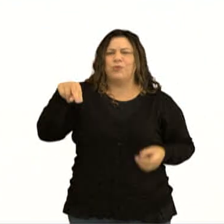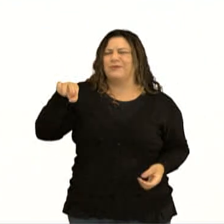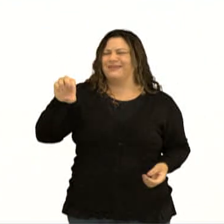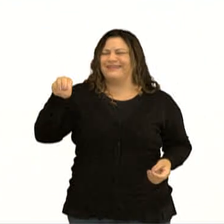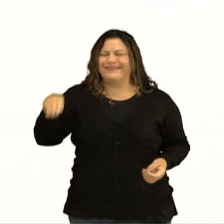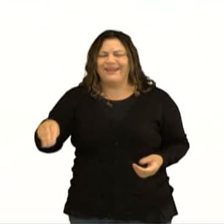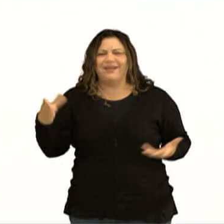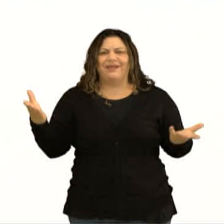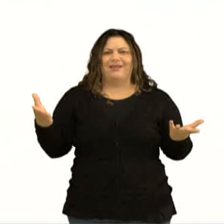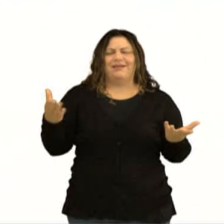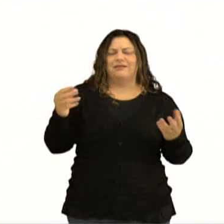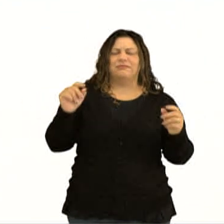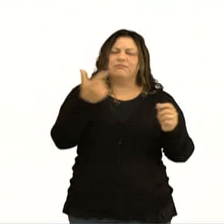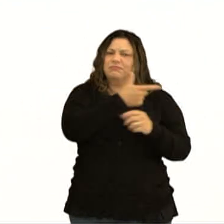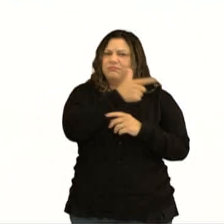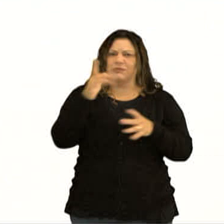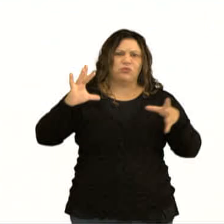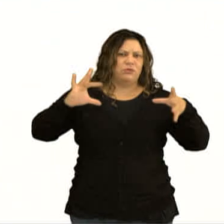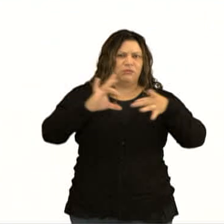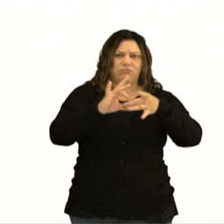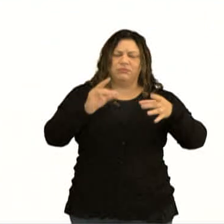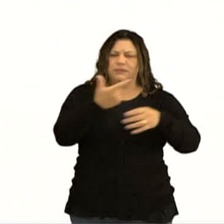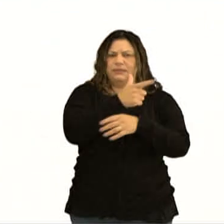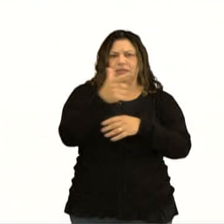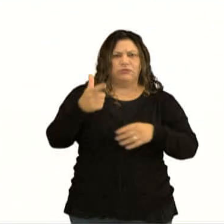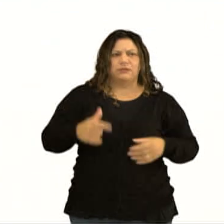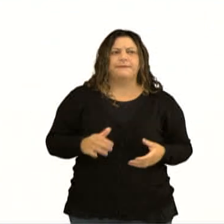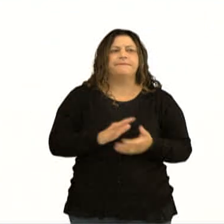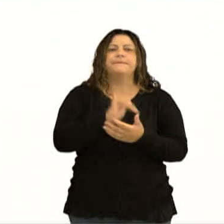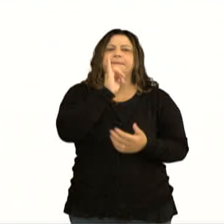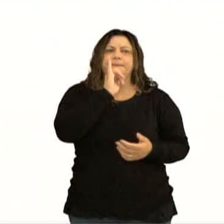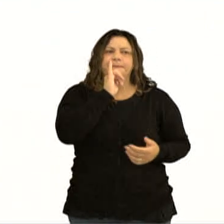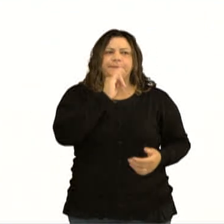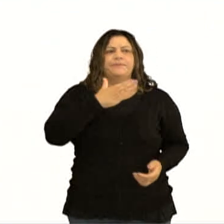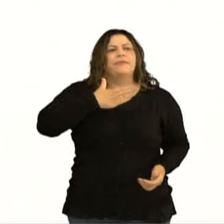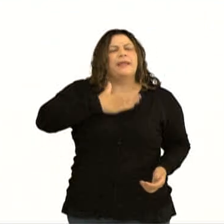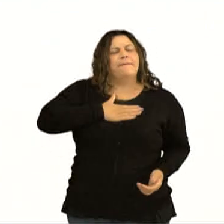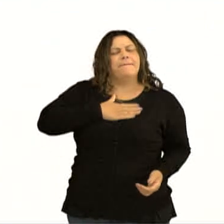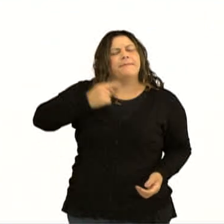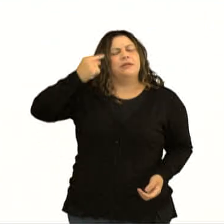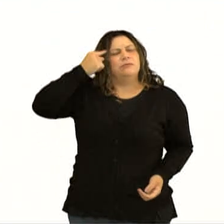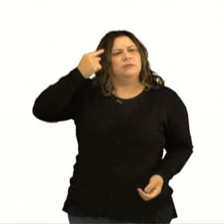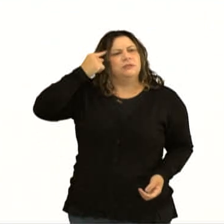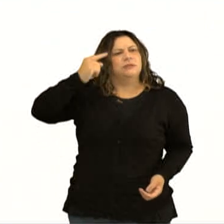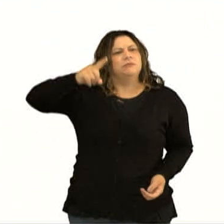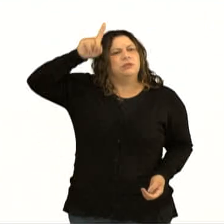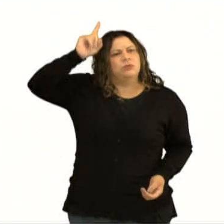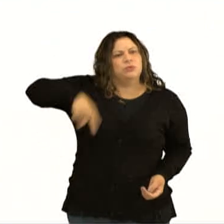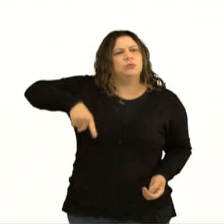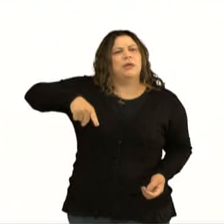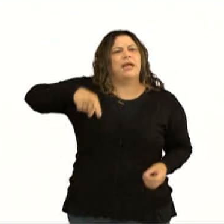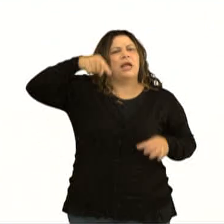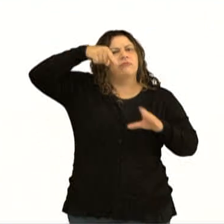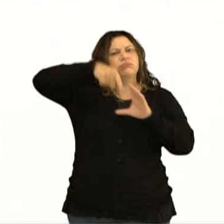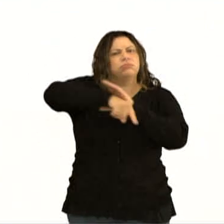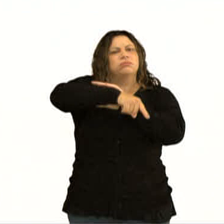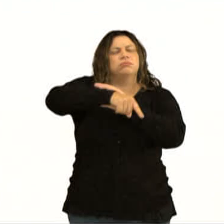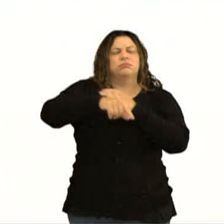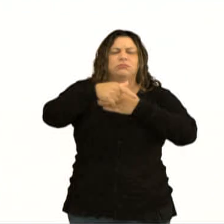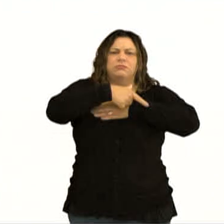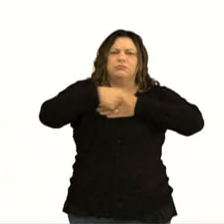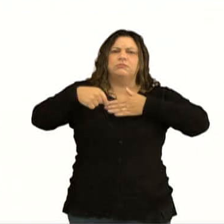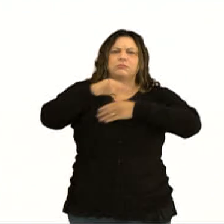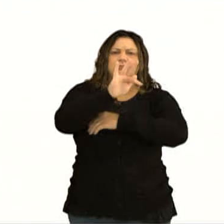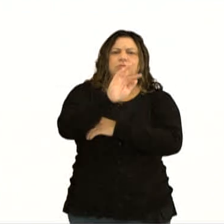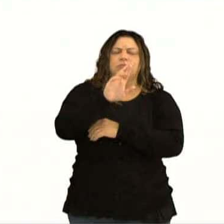qual, nenhuma conjunção. Um exemplo é Meu pensamento é um riso subterrâneo, de Fernando Pessoa. Aqui